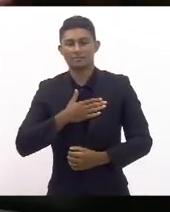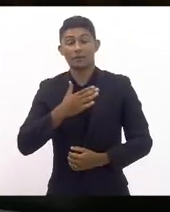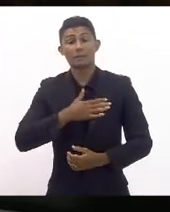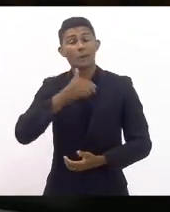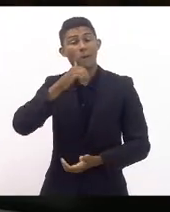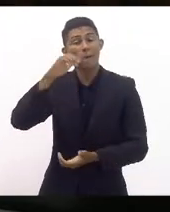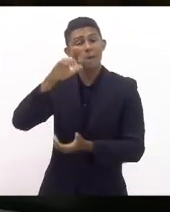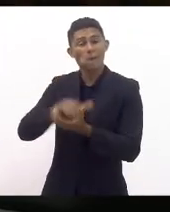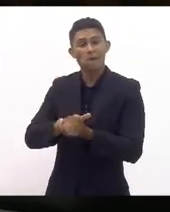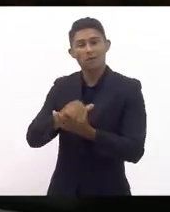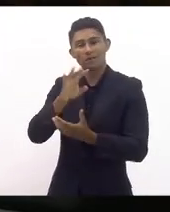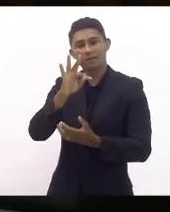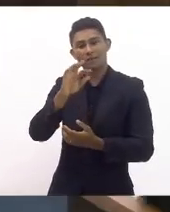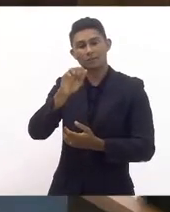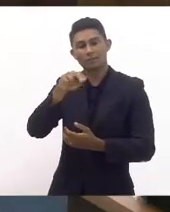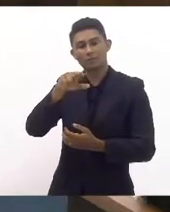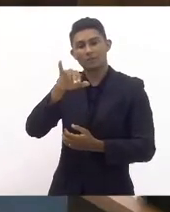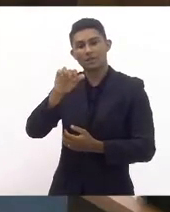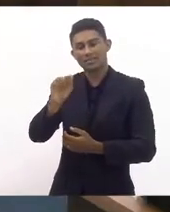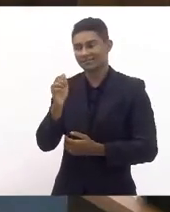Tânia.